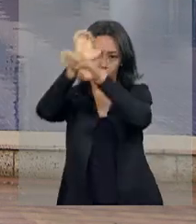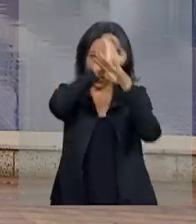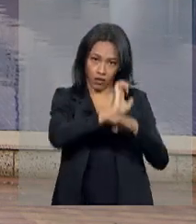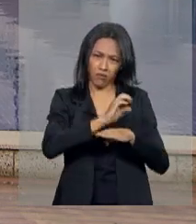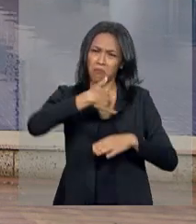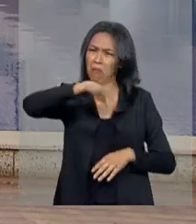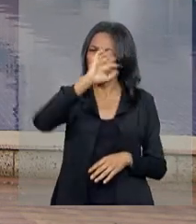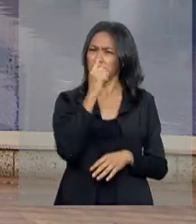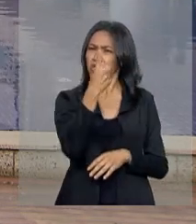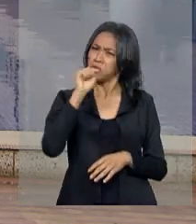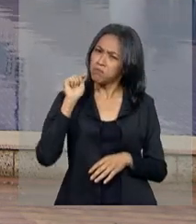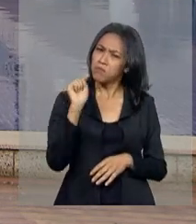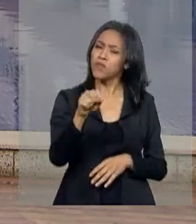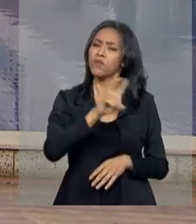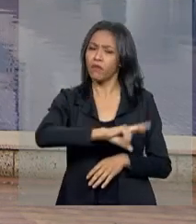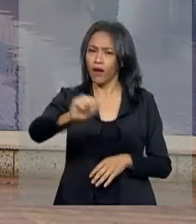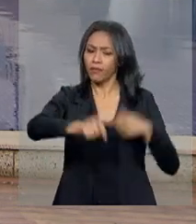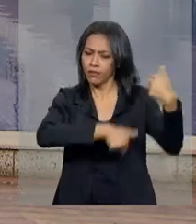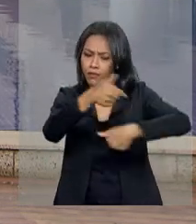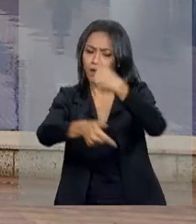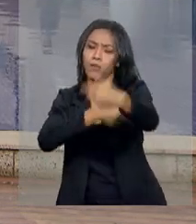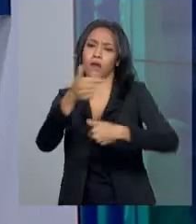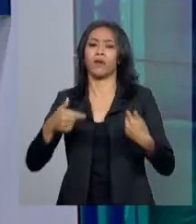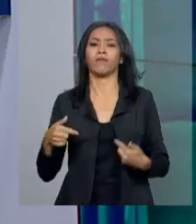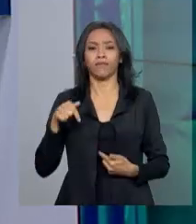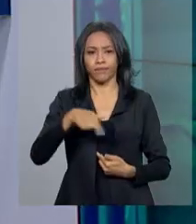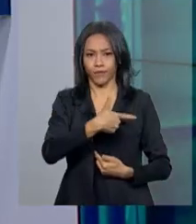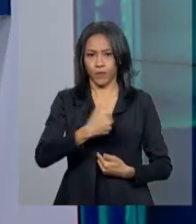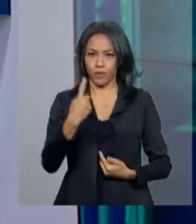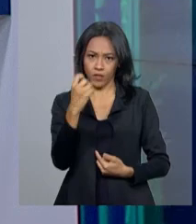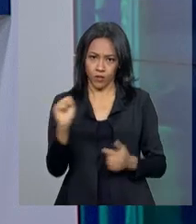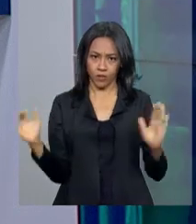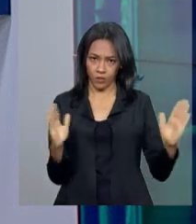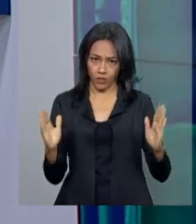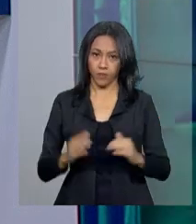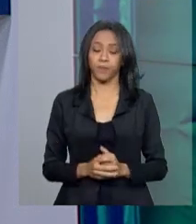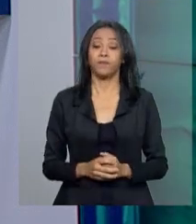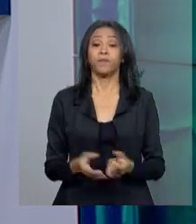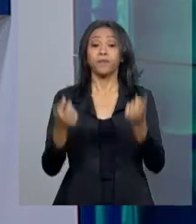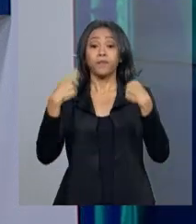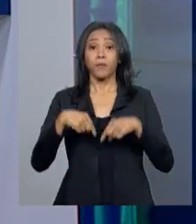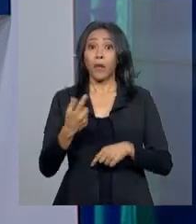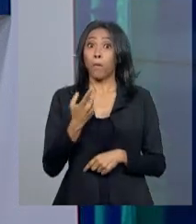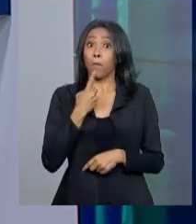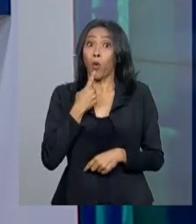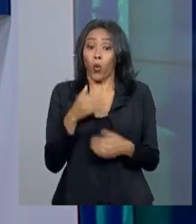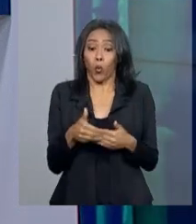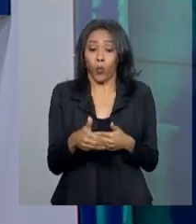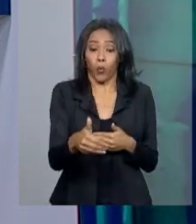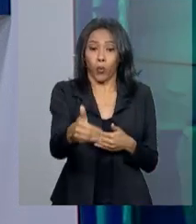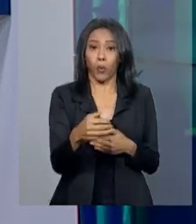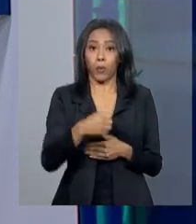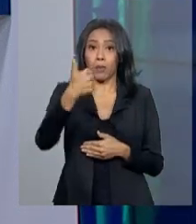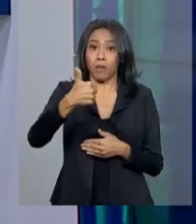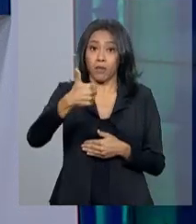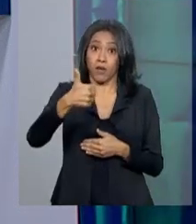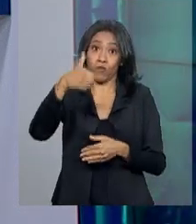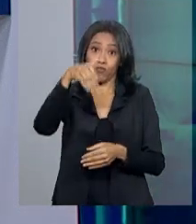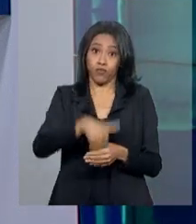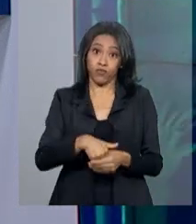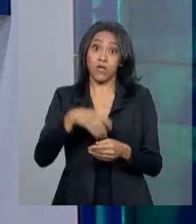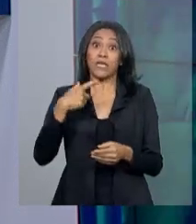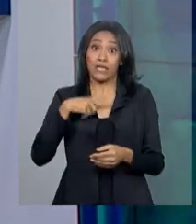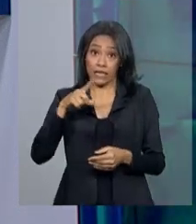vão atuar nas eleições de 2018. Olha, e há poucos dias do primeiro turno, o número de investigações por